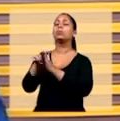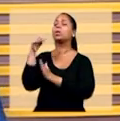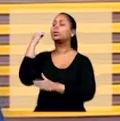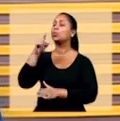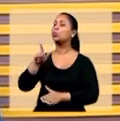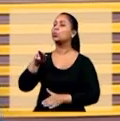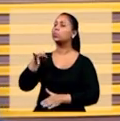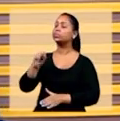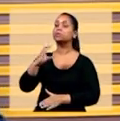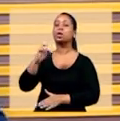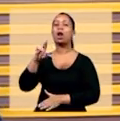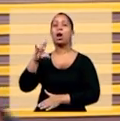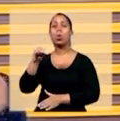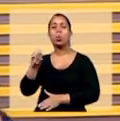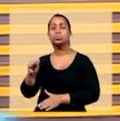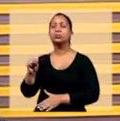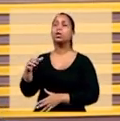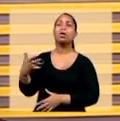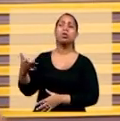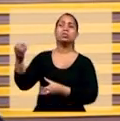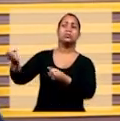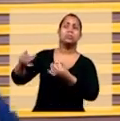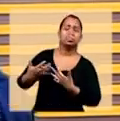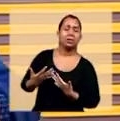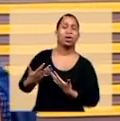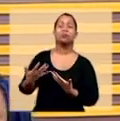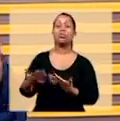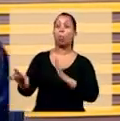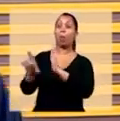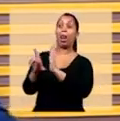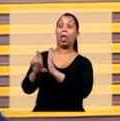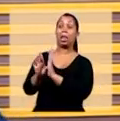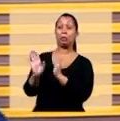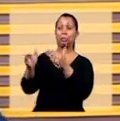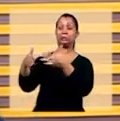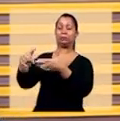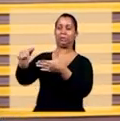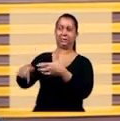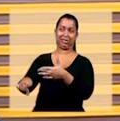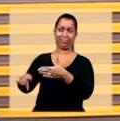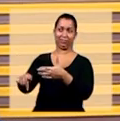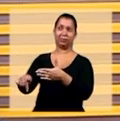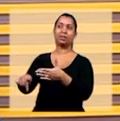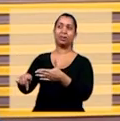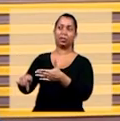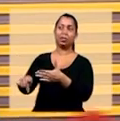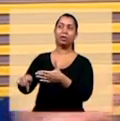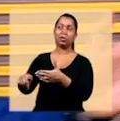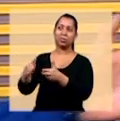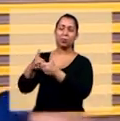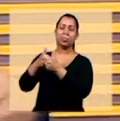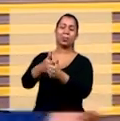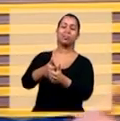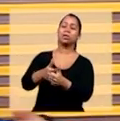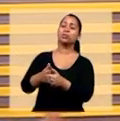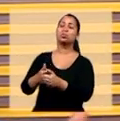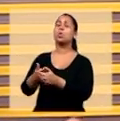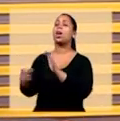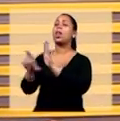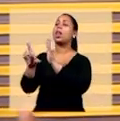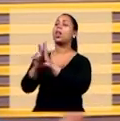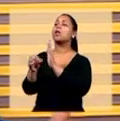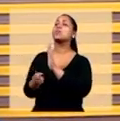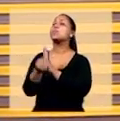Luiz Carlos dos Santos. Ô Luiz, você tinha falado que não há uma legislação específica no caso do assédio moral. Quais são as leis que